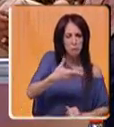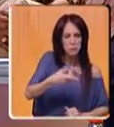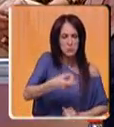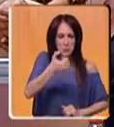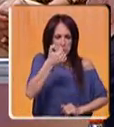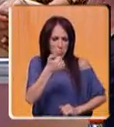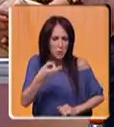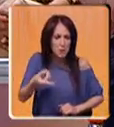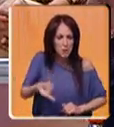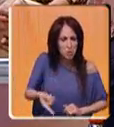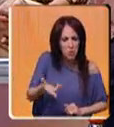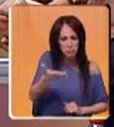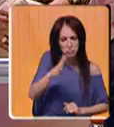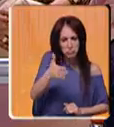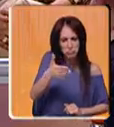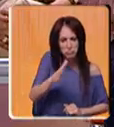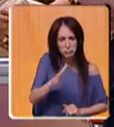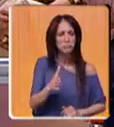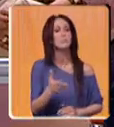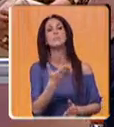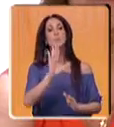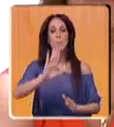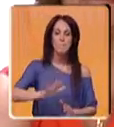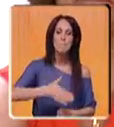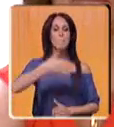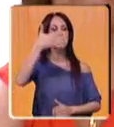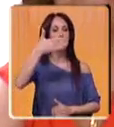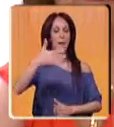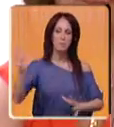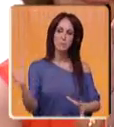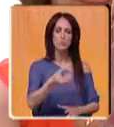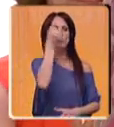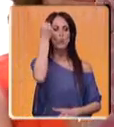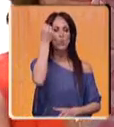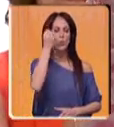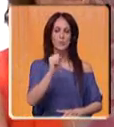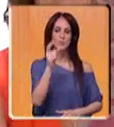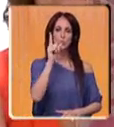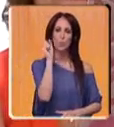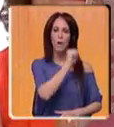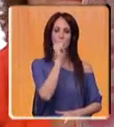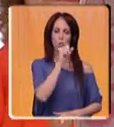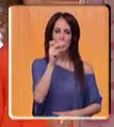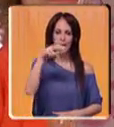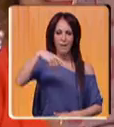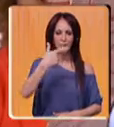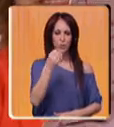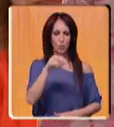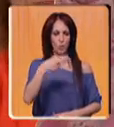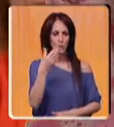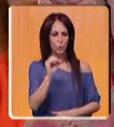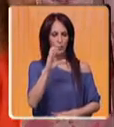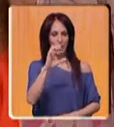1959. Mais ano, menos ano. Este seria o primeiro grande triunfo de António Calvário, a ponto de